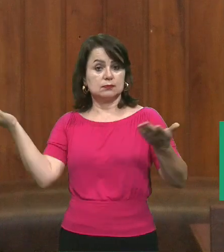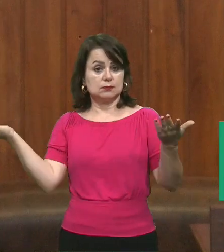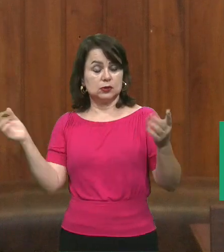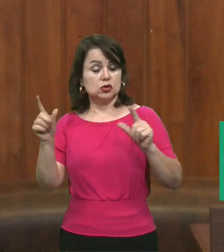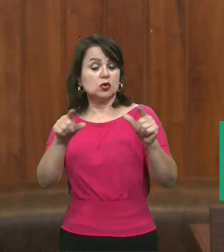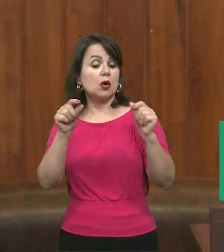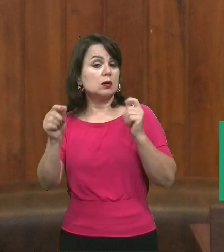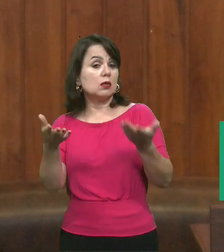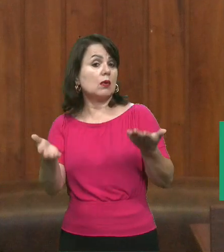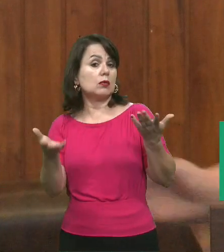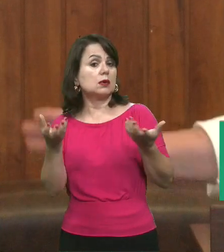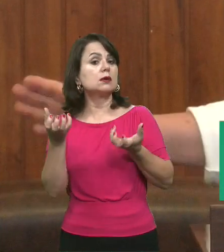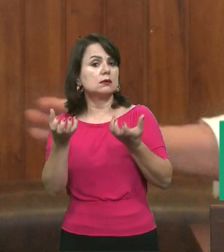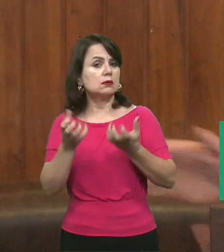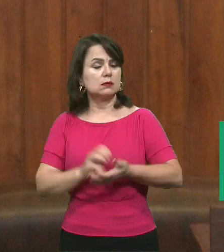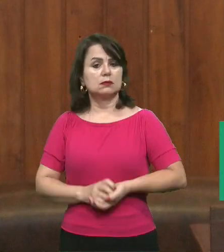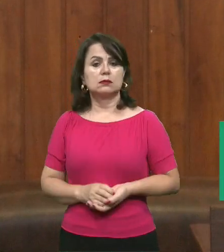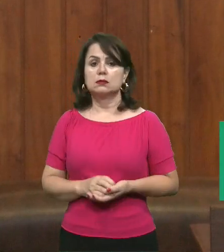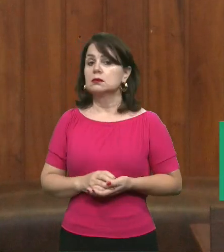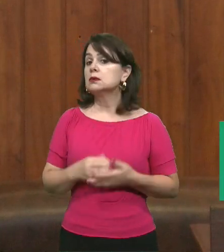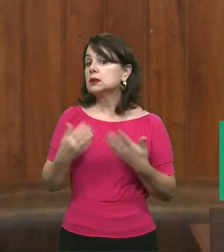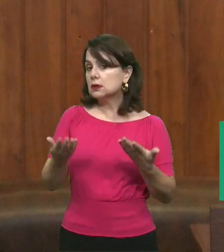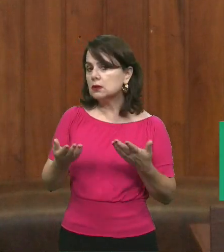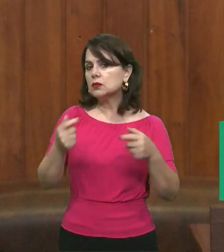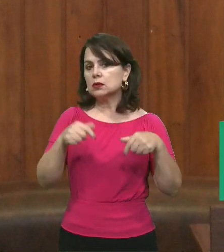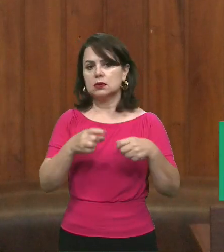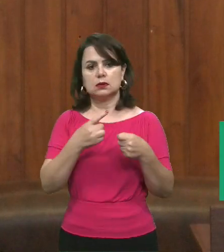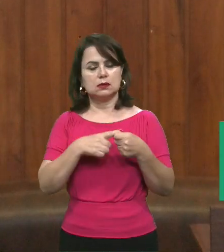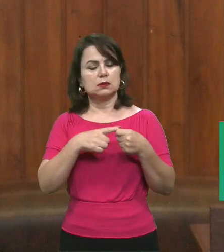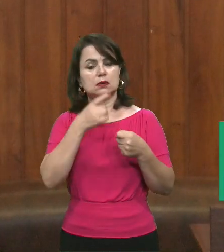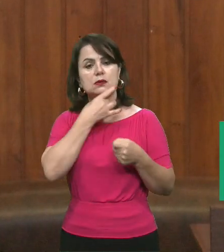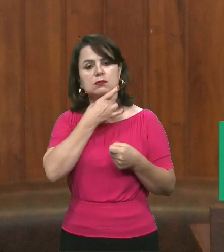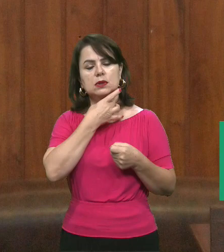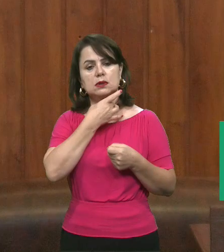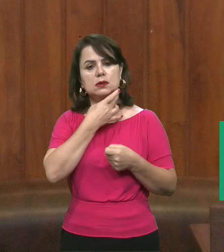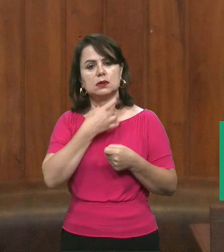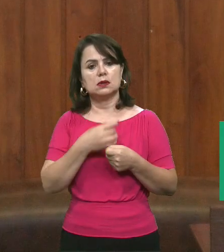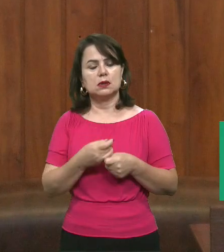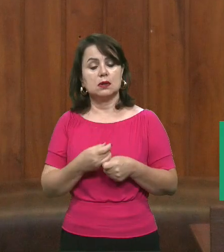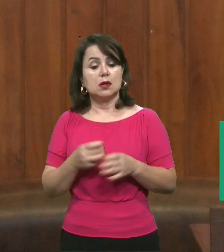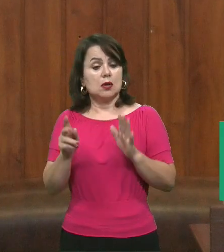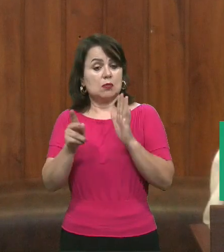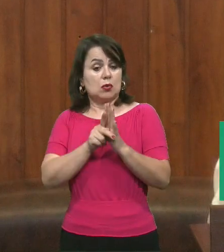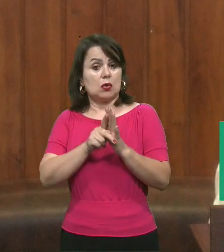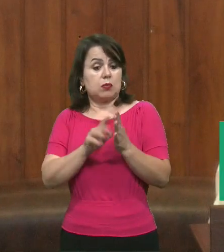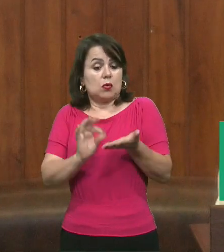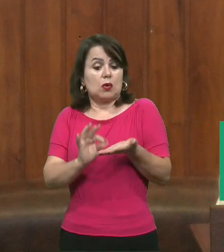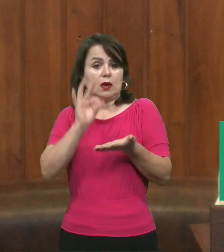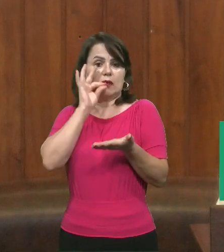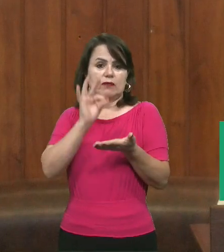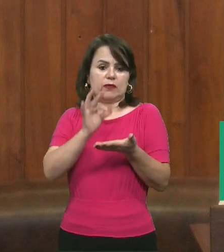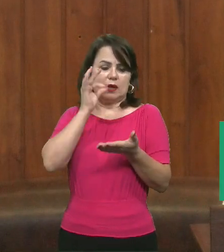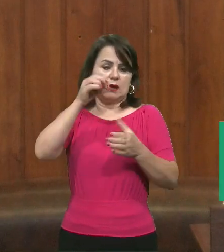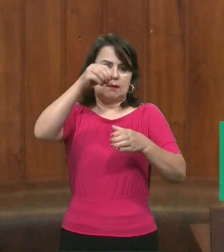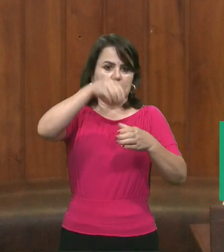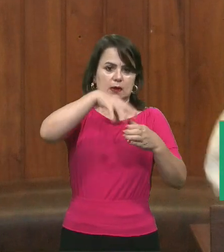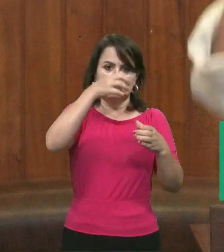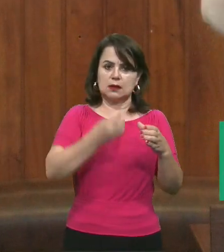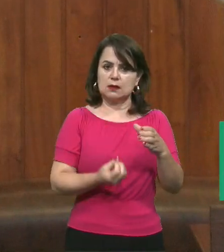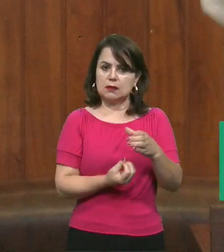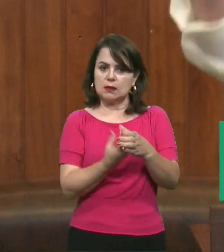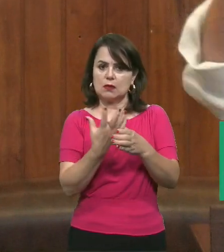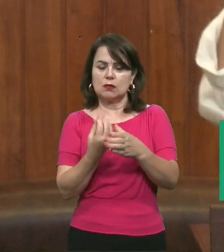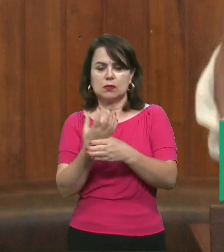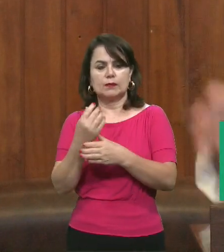Bom, Marília, Camarinha sabe mais que eu isso. Marília nasceu no berço do café, teve o ciclo do café, certo? O